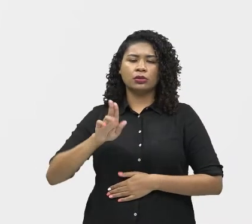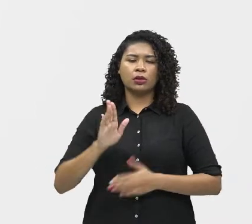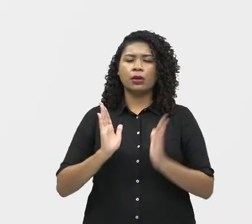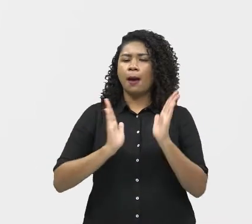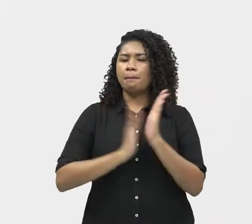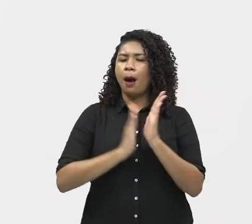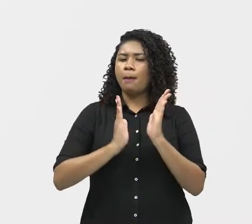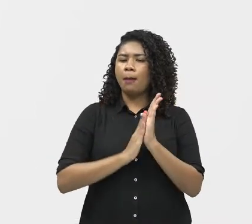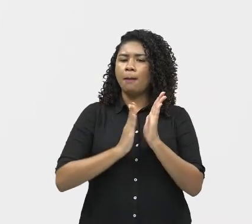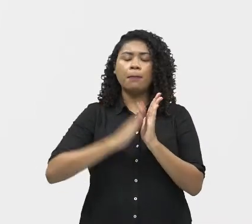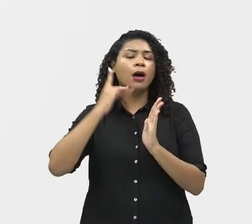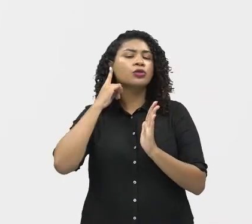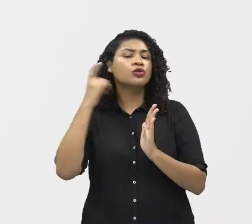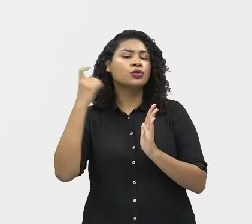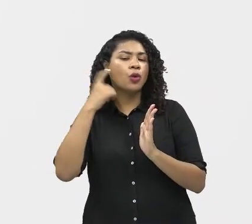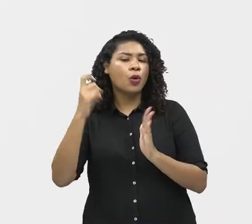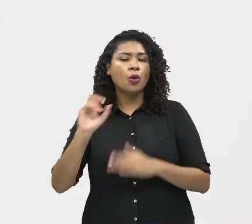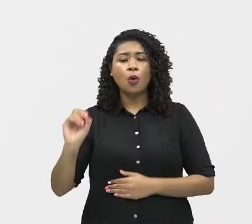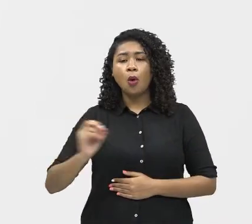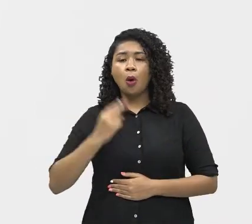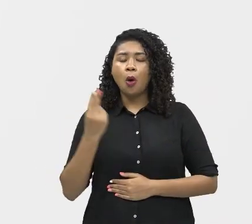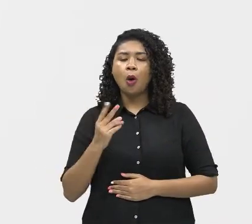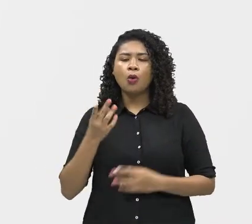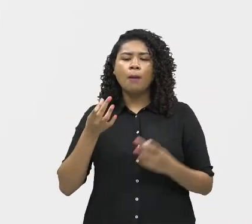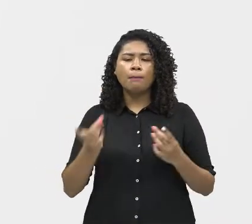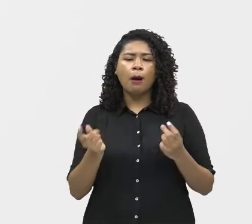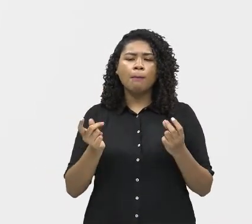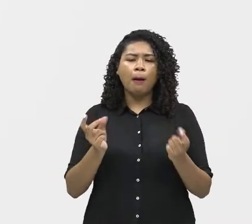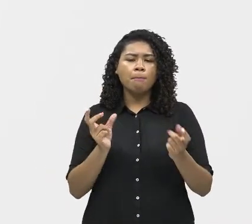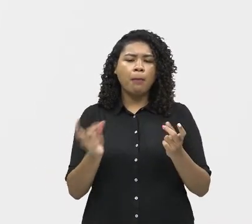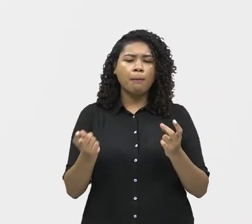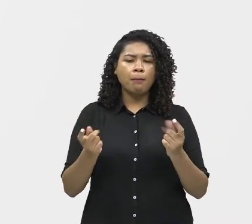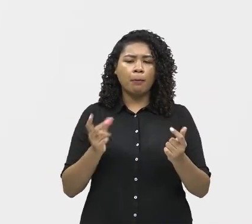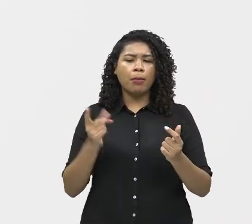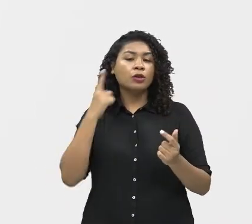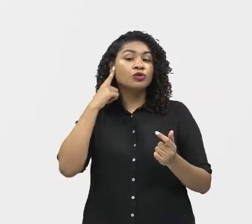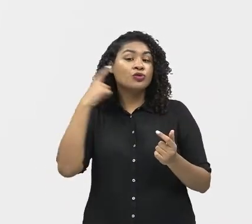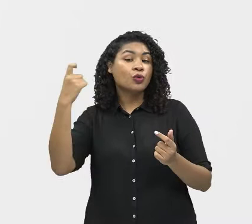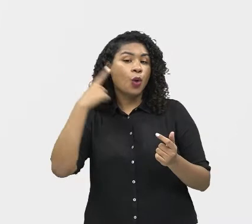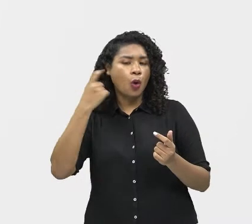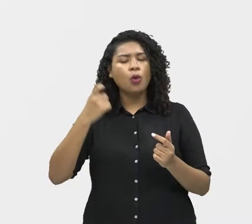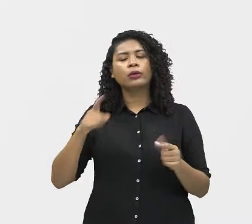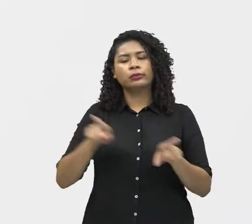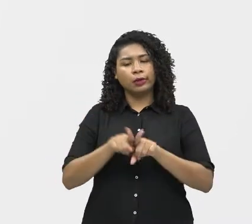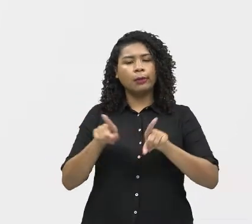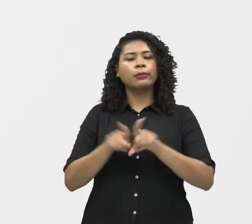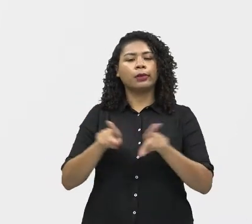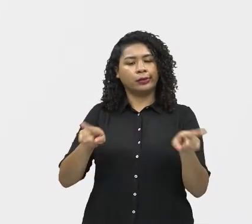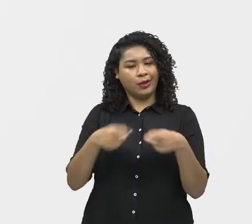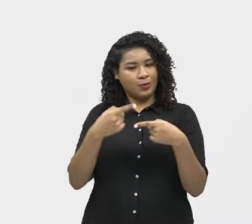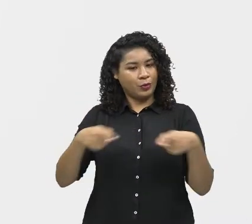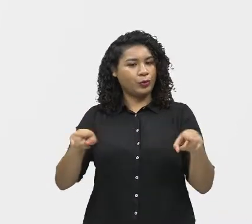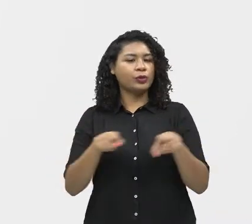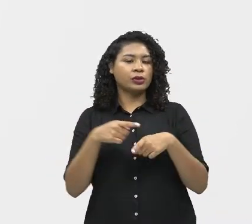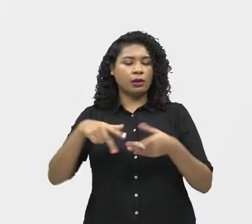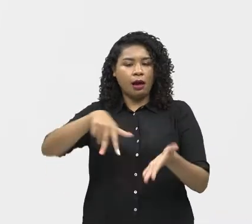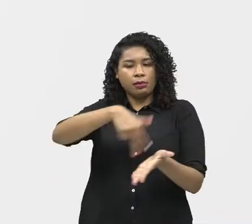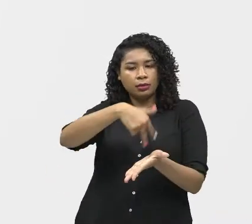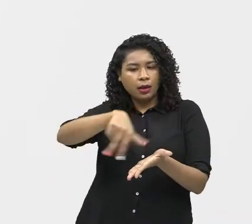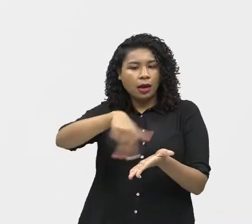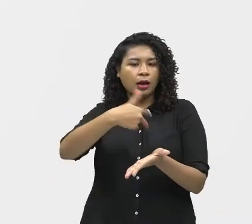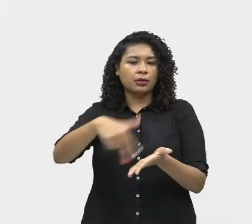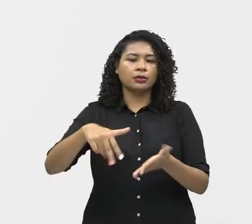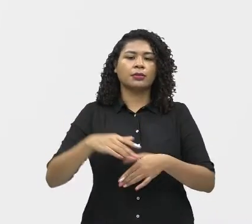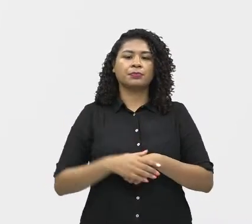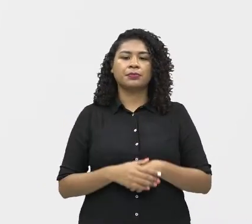e castanholar de dedos. O sapateado vigoroso é feito somente pelos homens, enquanto as mulheres arrastam